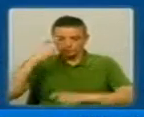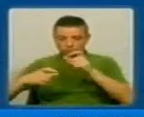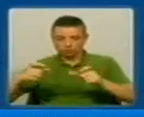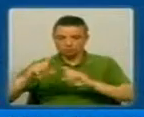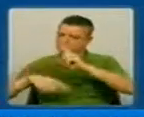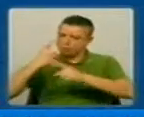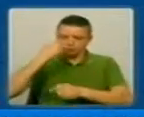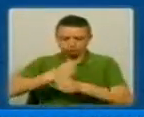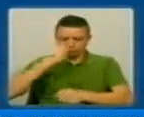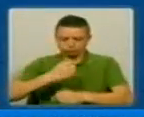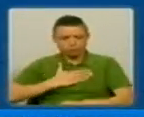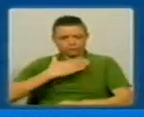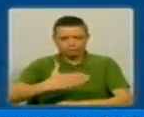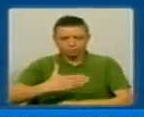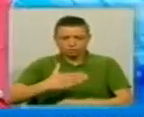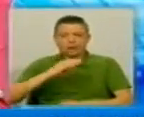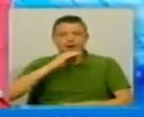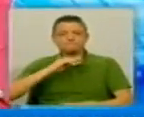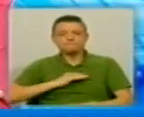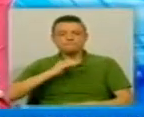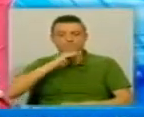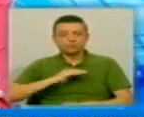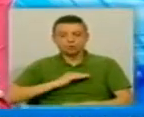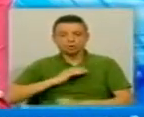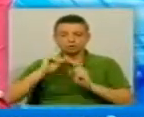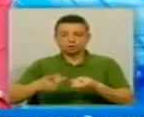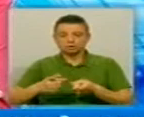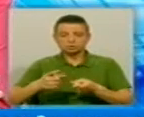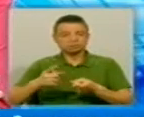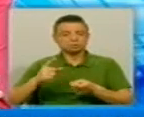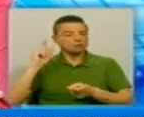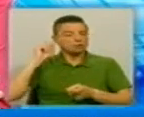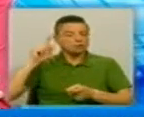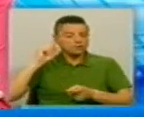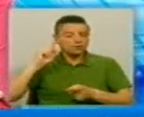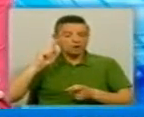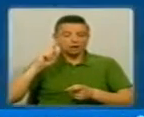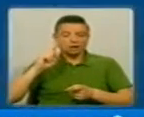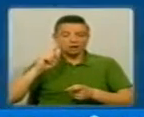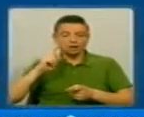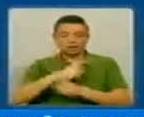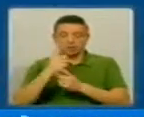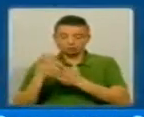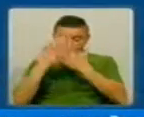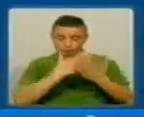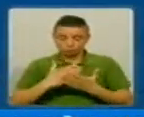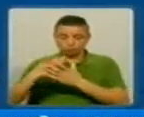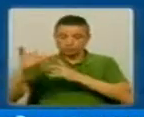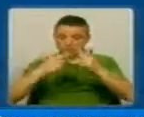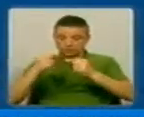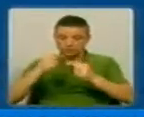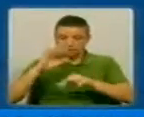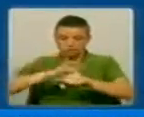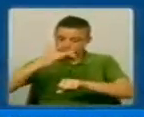outras profissões, os amadores são extremamente preciosos na astronomia profissional. Os astrónomos profissionais dedicam-se sobretudo a